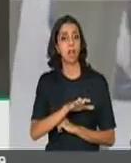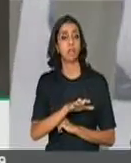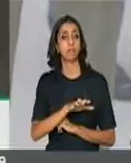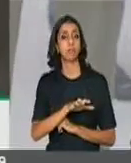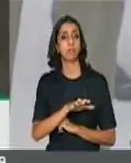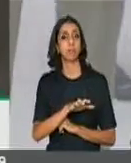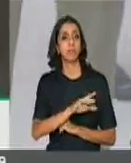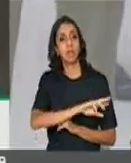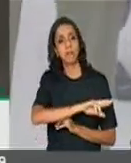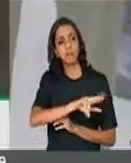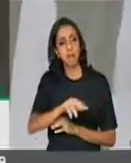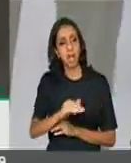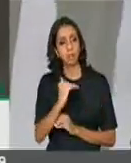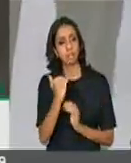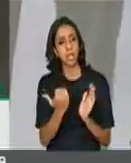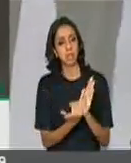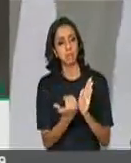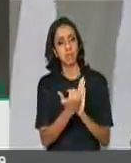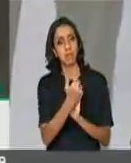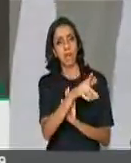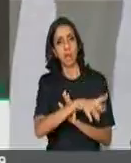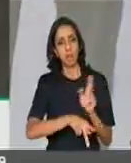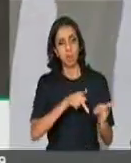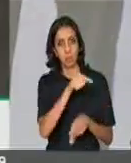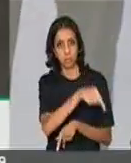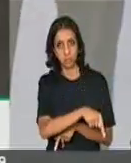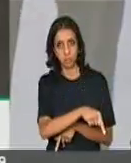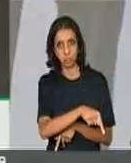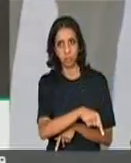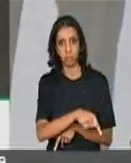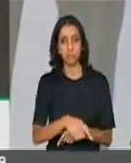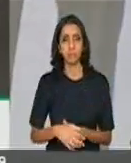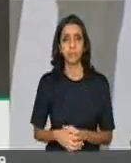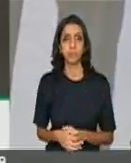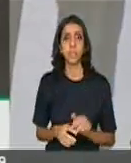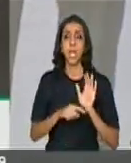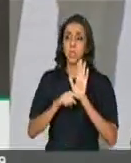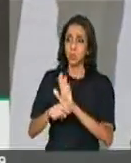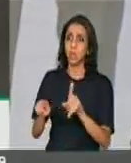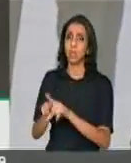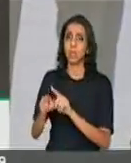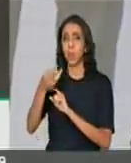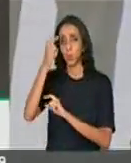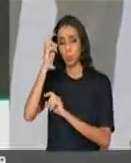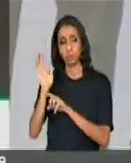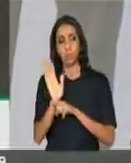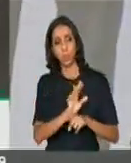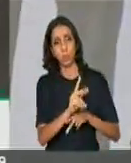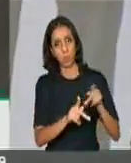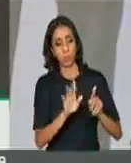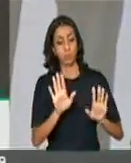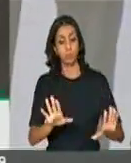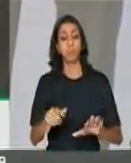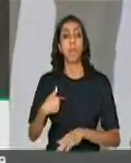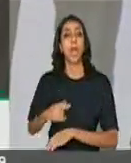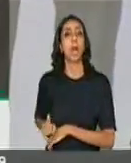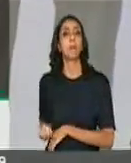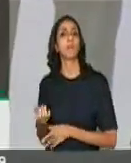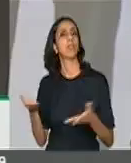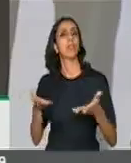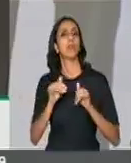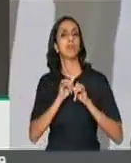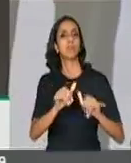ela se diferencia e se enriquece ao mesmo tempo. Mas eu aproveito esse momento para dizer,